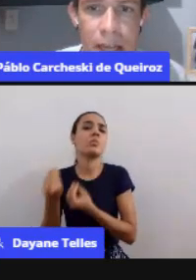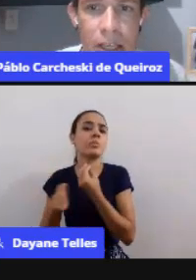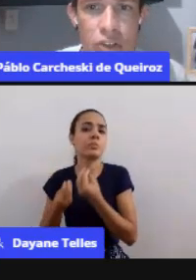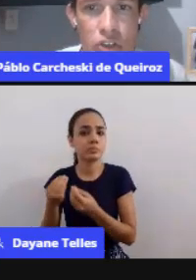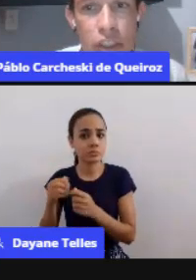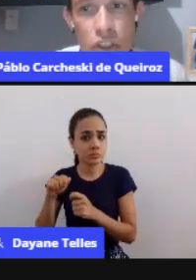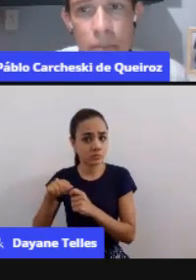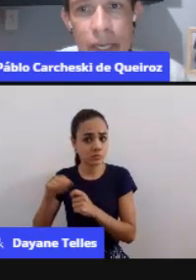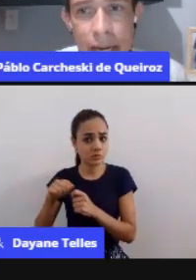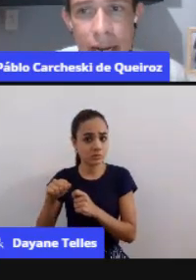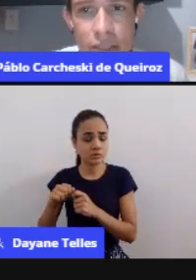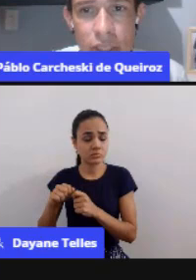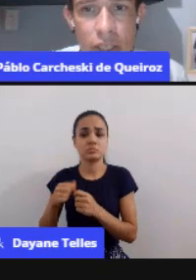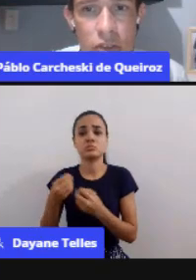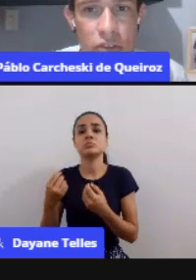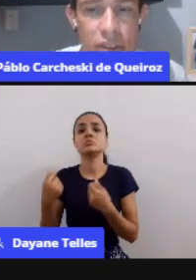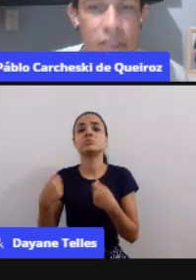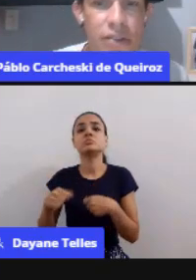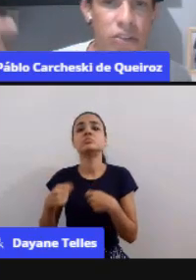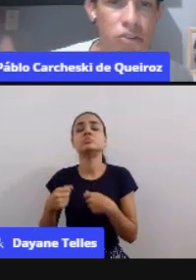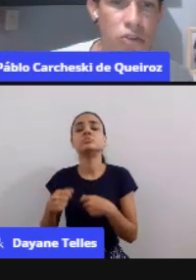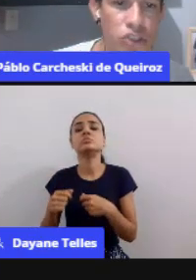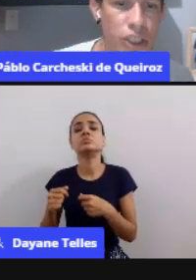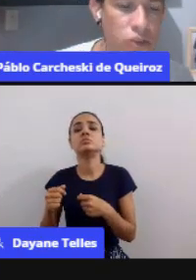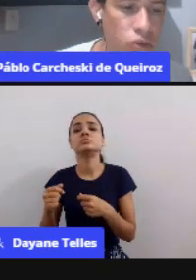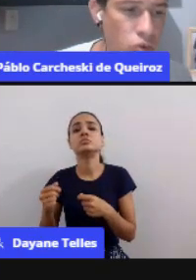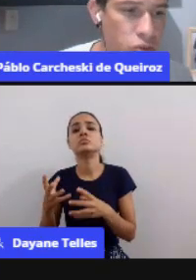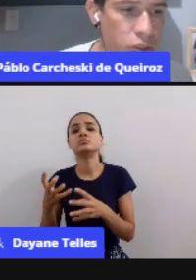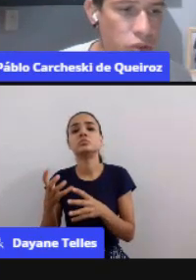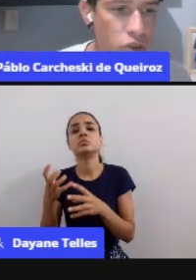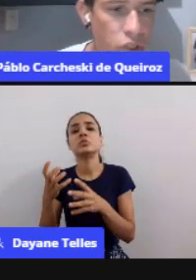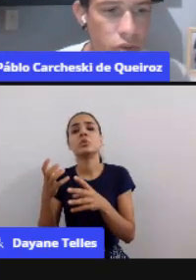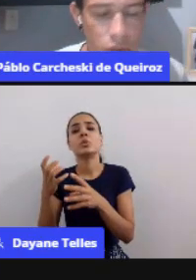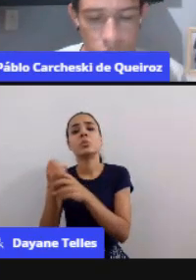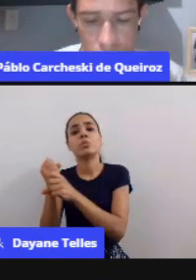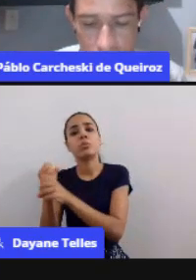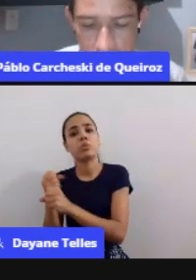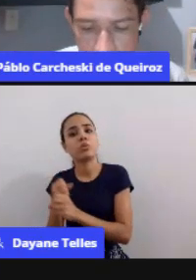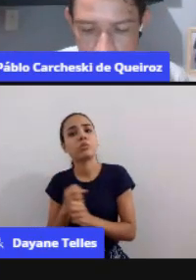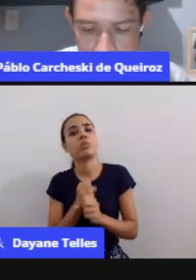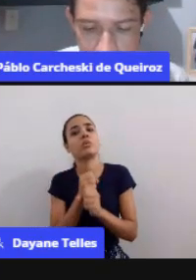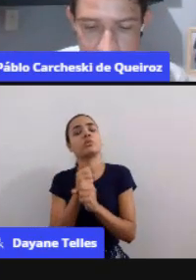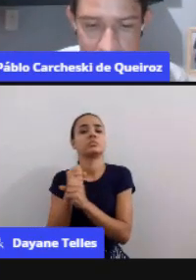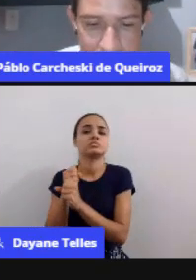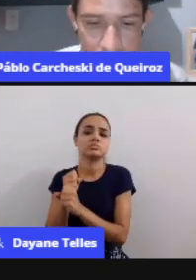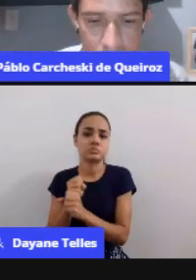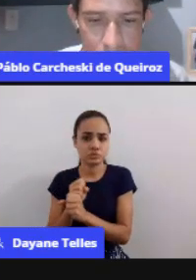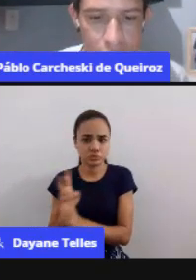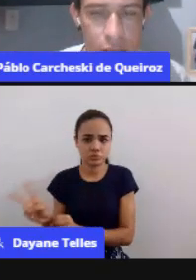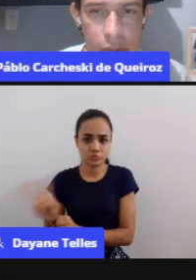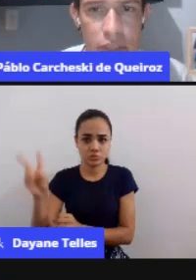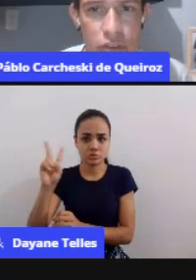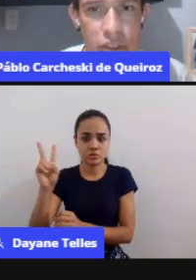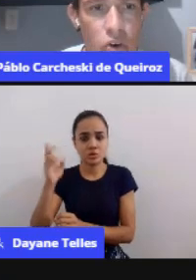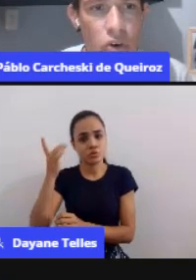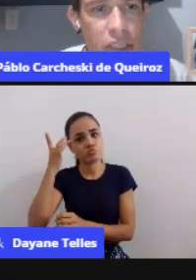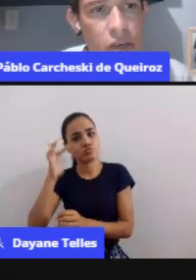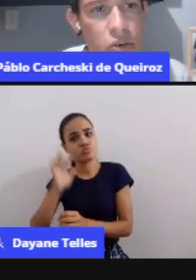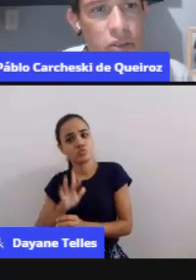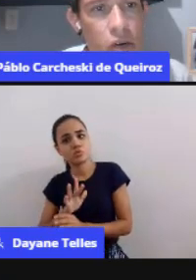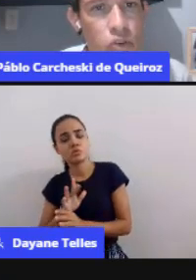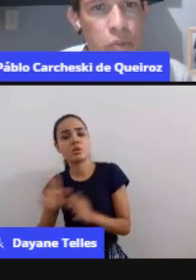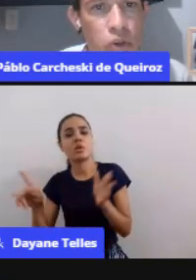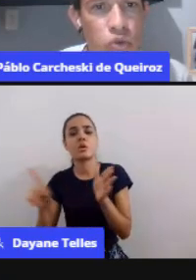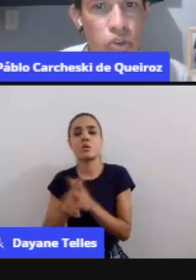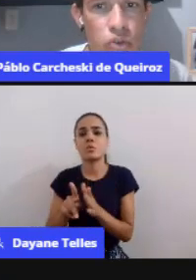valores, né? Só que no mercado, aí eu não sei se isso é um direito do consumidor, não me lembro dessa legislação, mas você